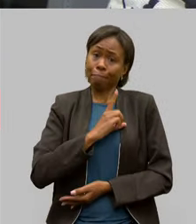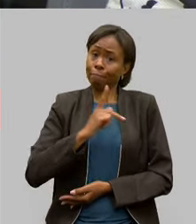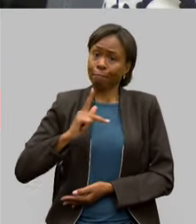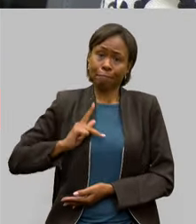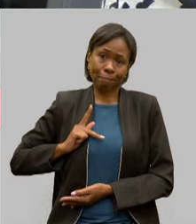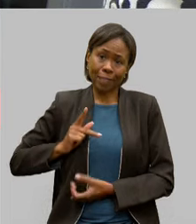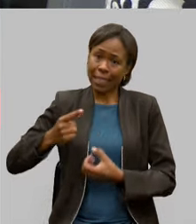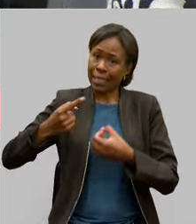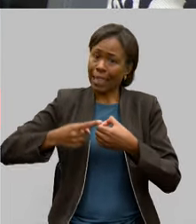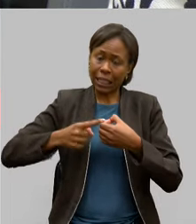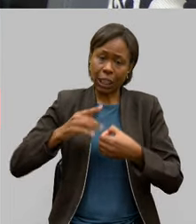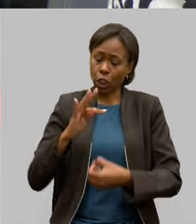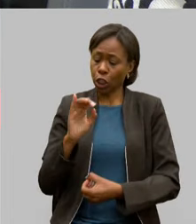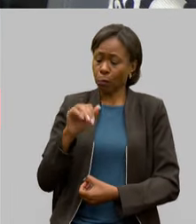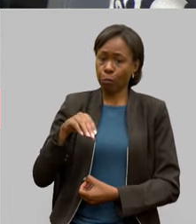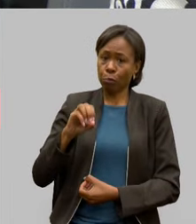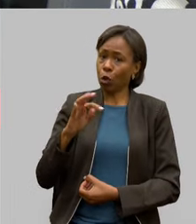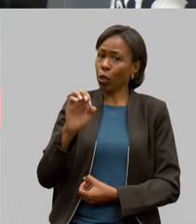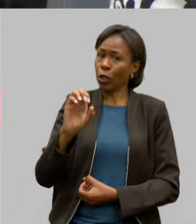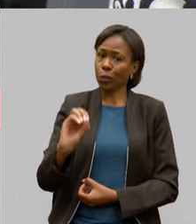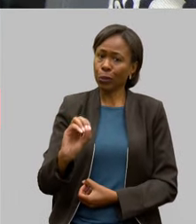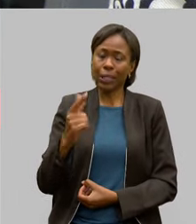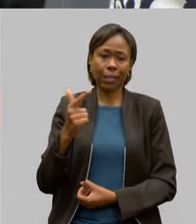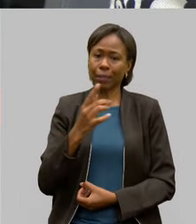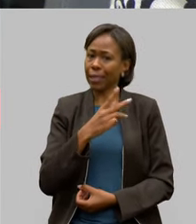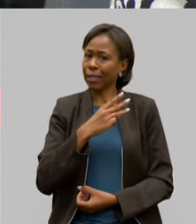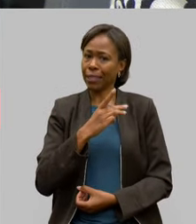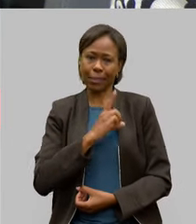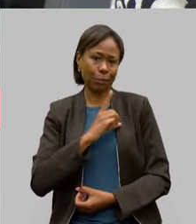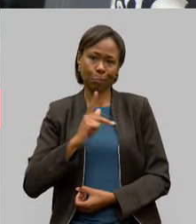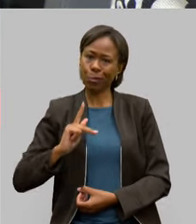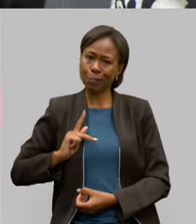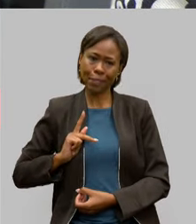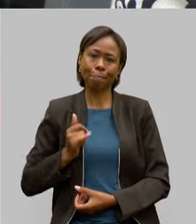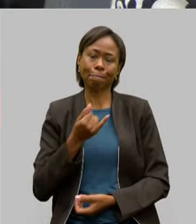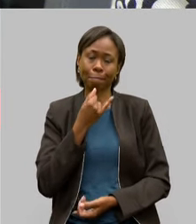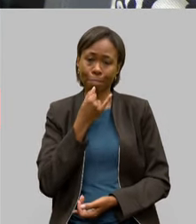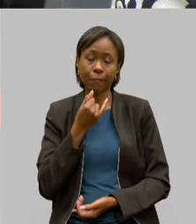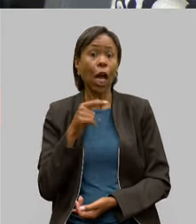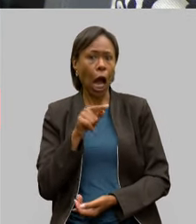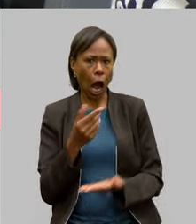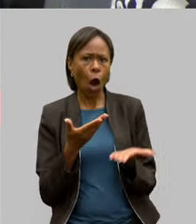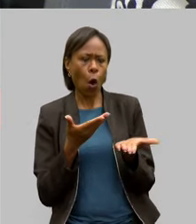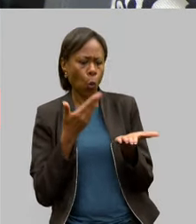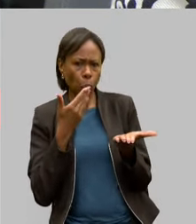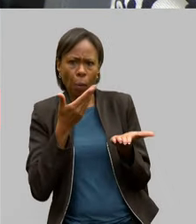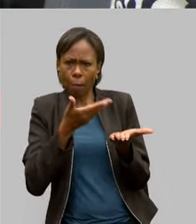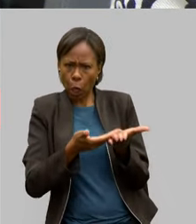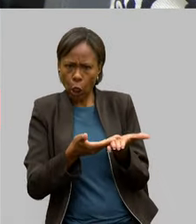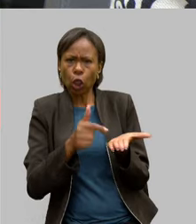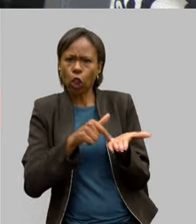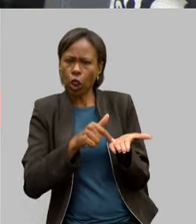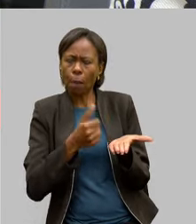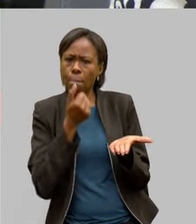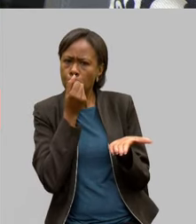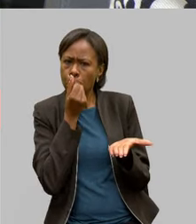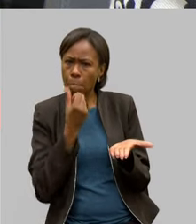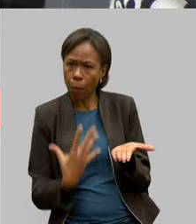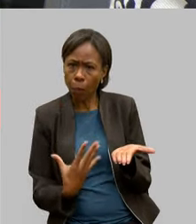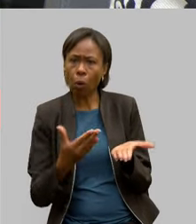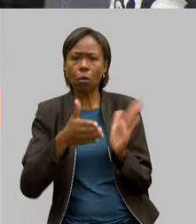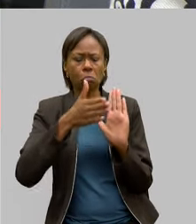Timóteo foi feito por advogado atil através da OAB e a petição Tava boa a petição tava muito boa n e